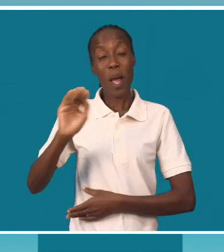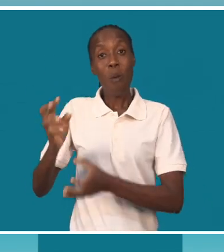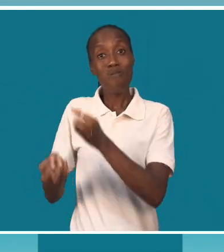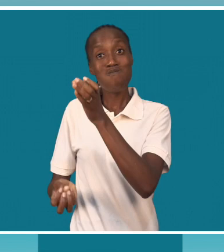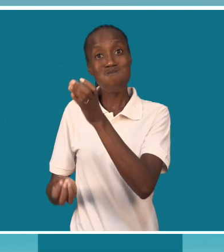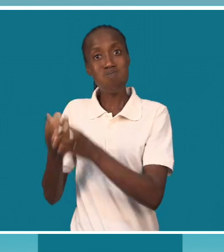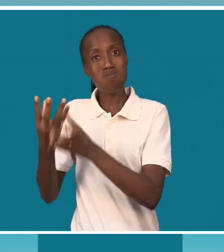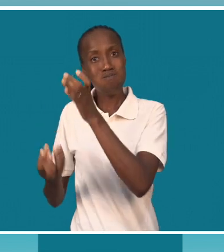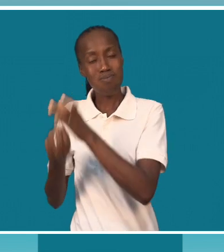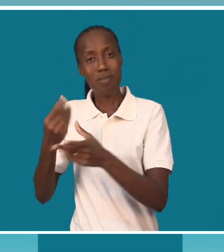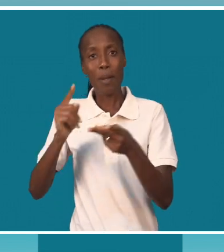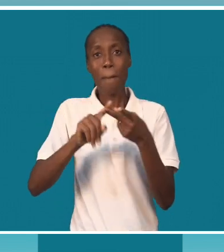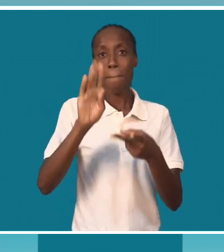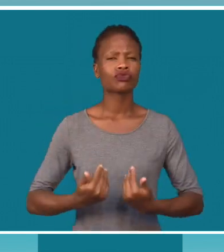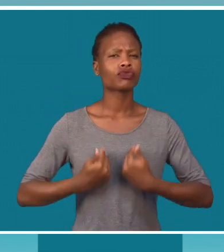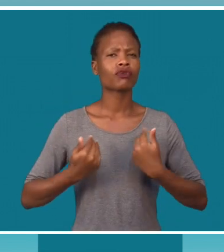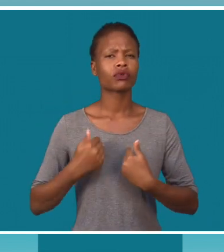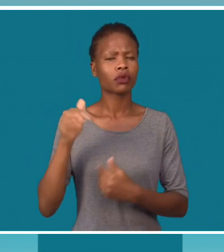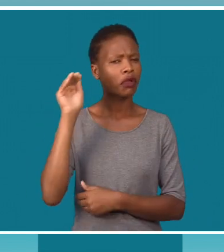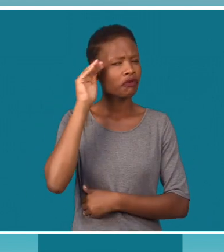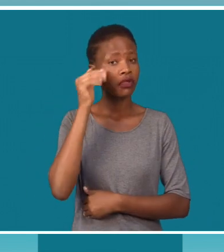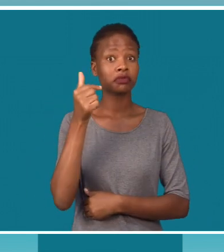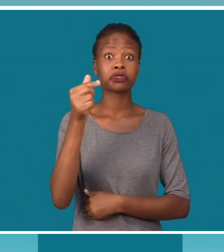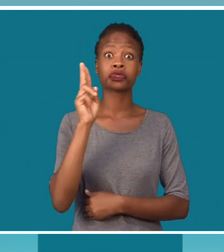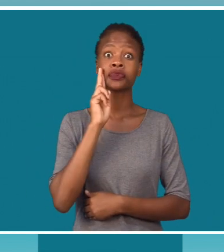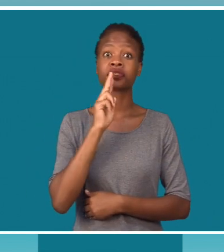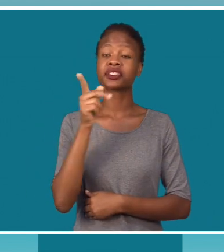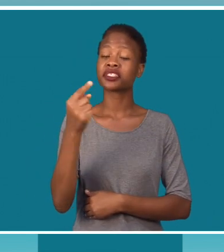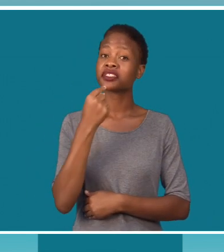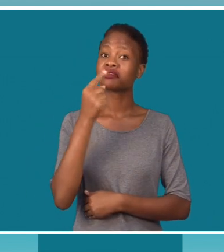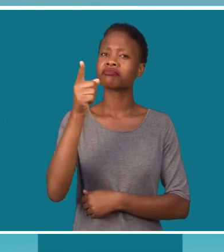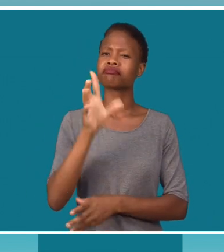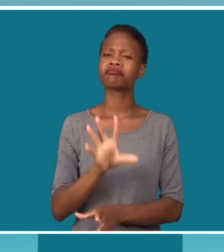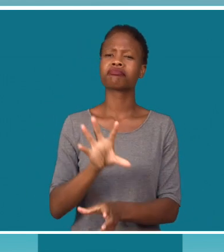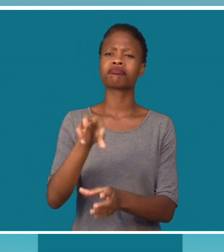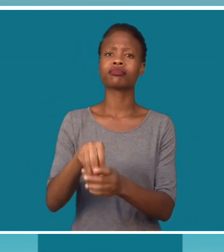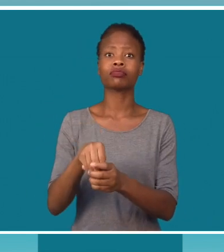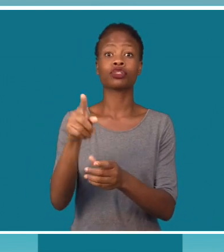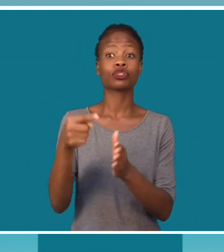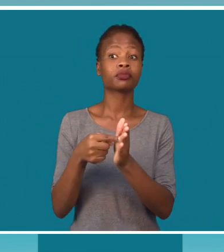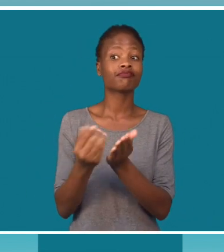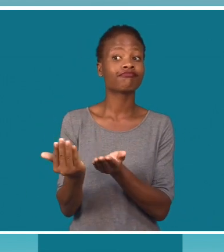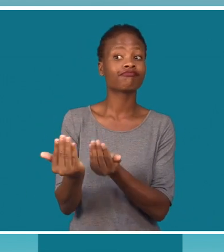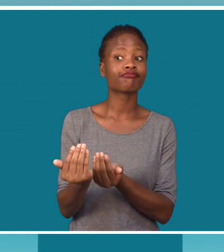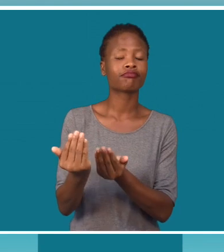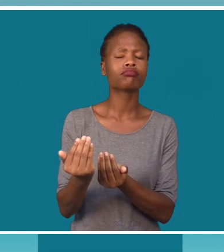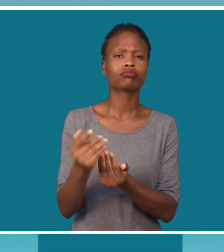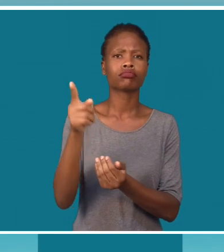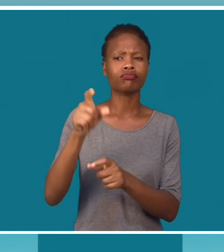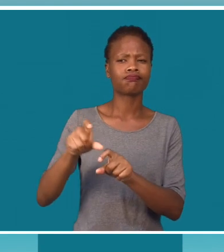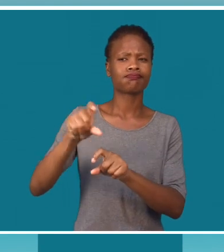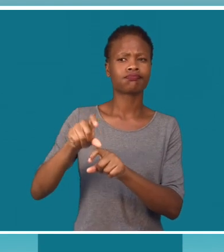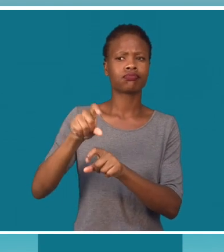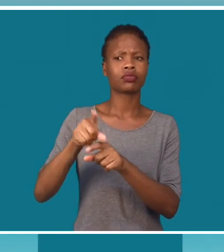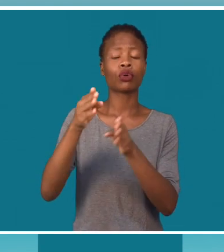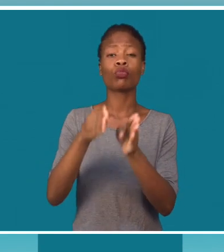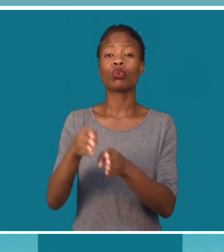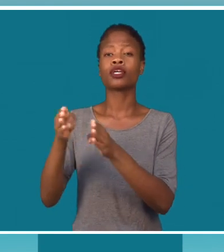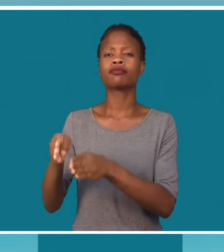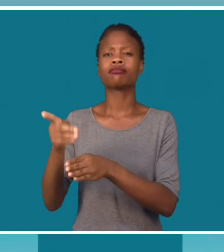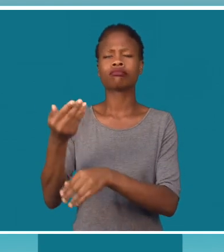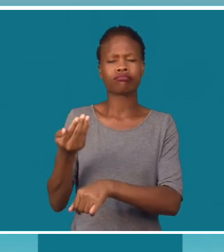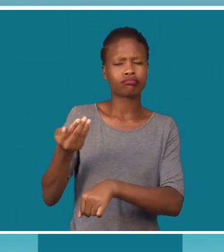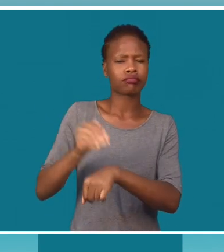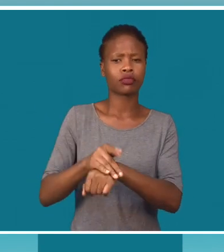Beira e Nacala. Jovens ouvidos pela TV Surdo enaltecem a iniciativa e esperam que aumente o